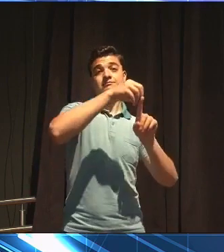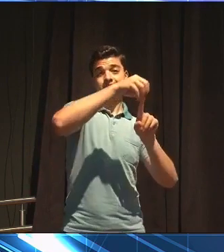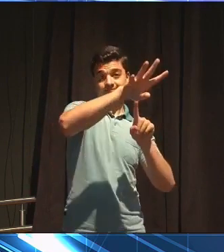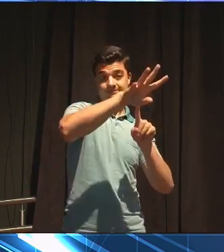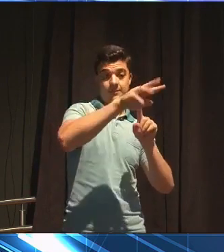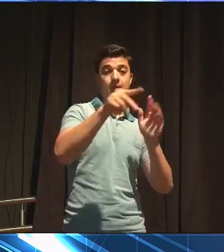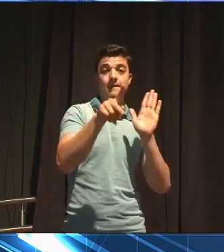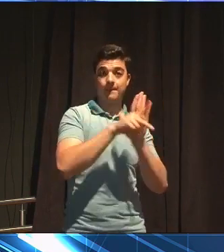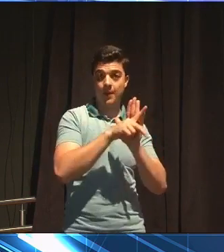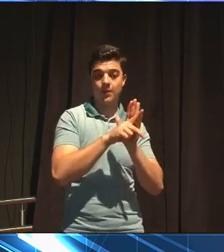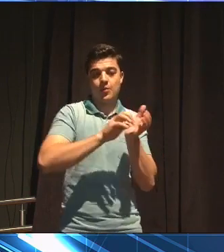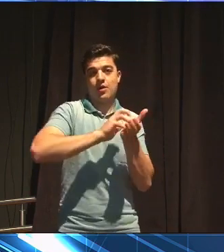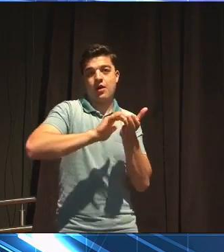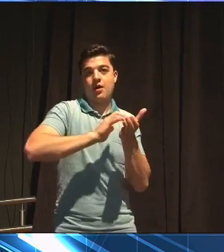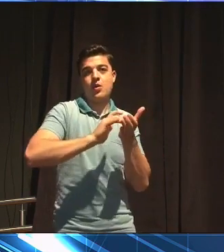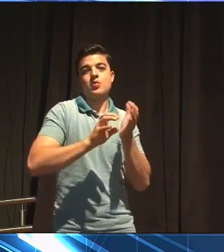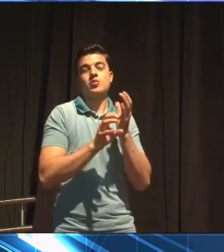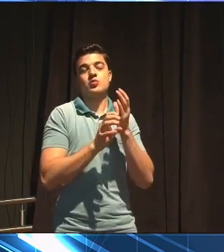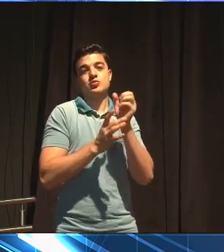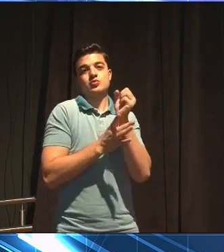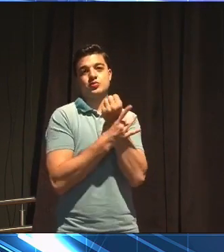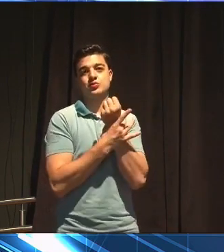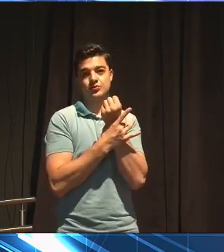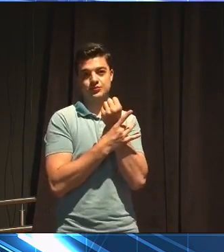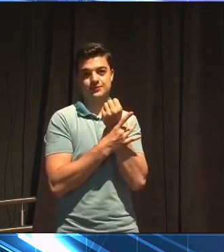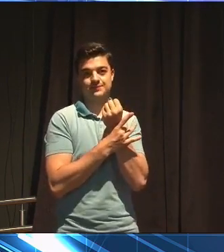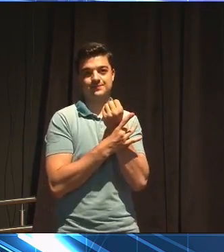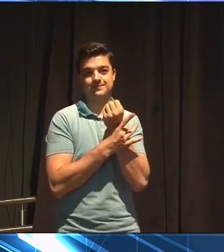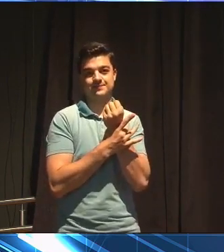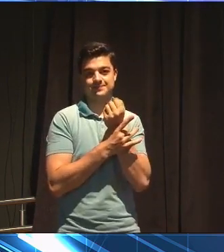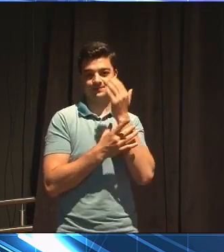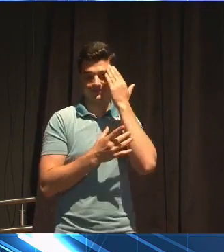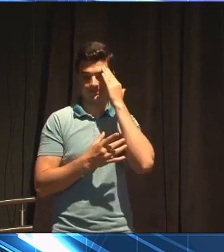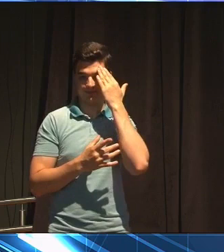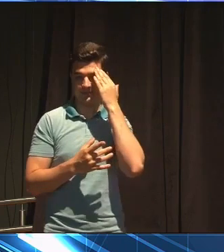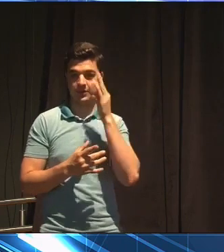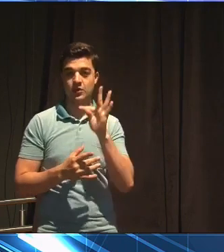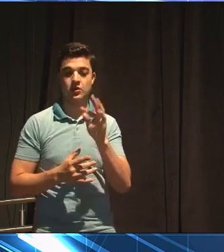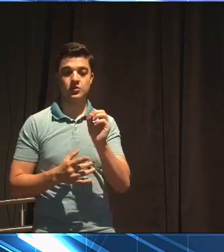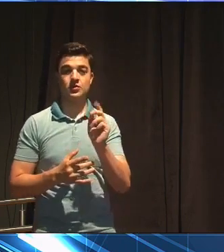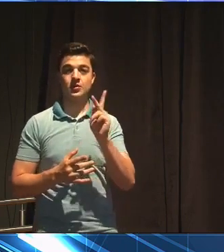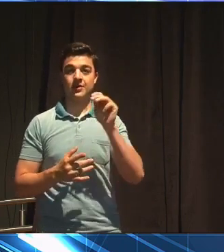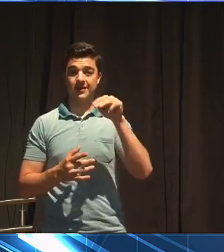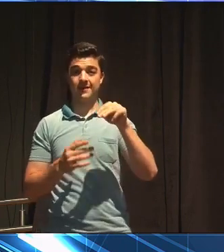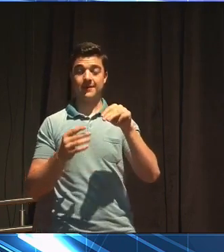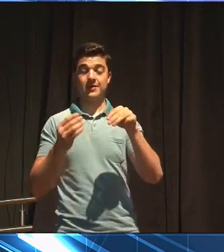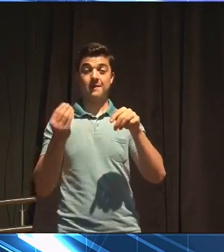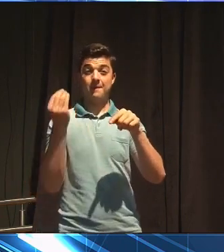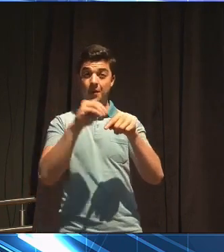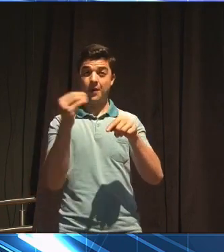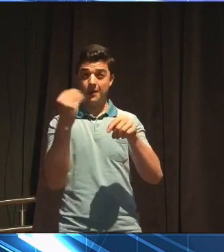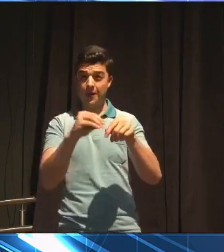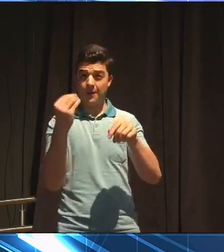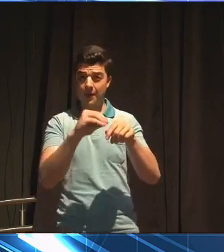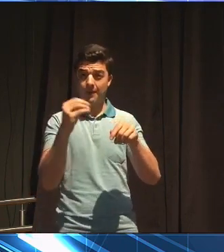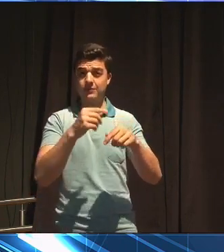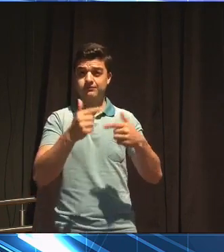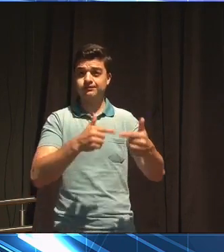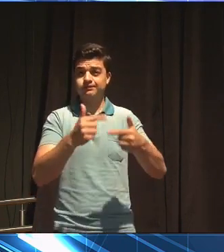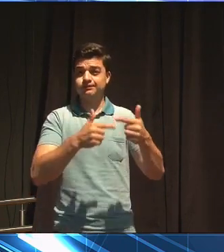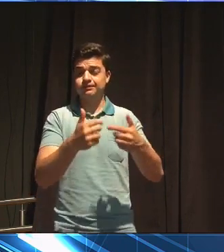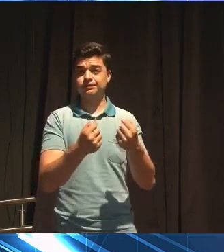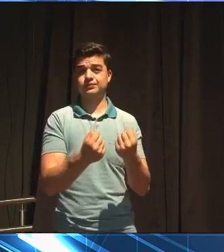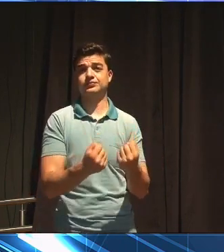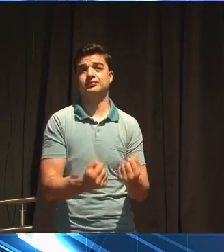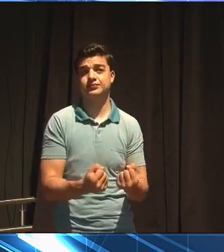E aí, olha a pressão que eu começo a colocar em cima do token. Eu começo a colocar muita pressão em cima dele. Porque eu vou ter que gerar um